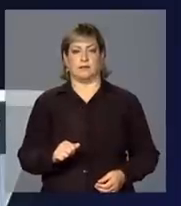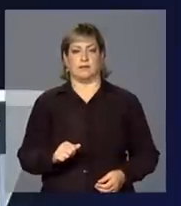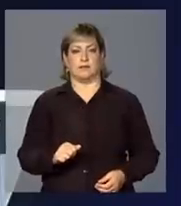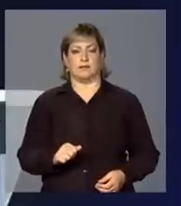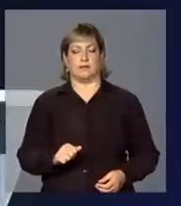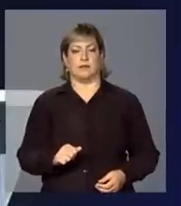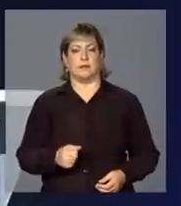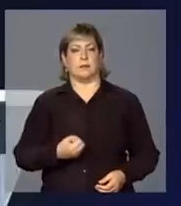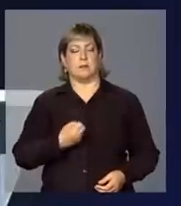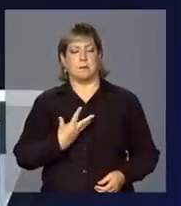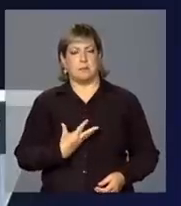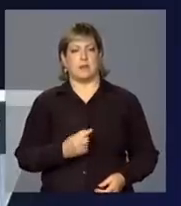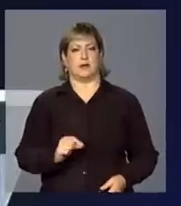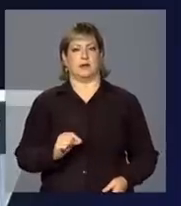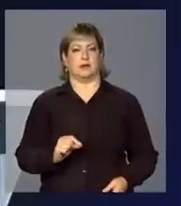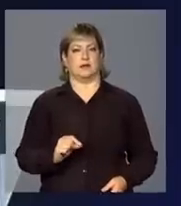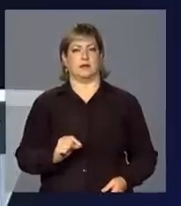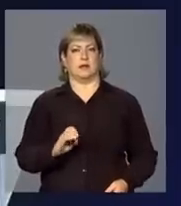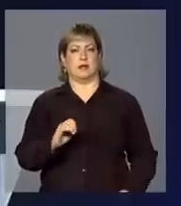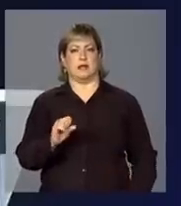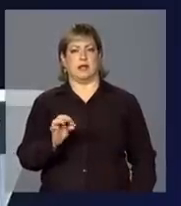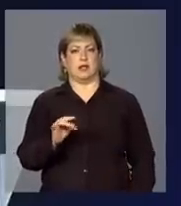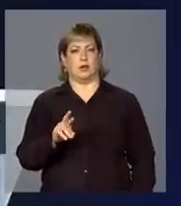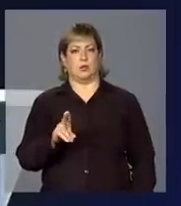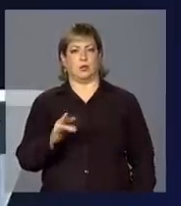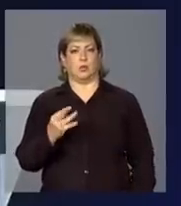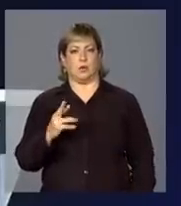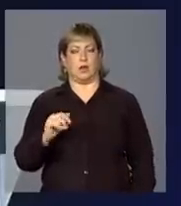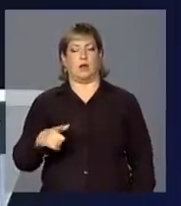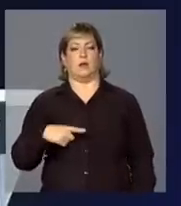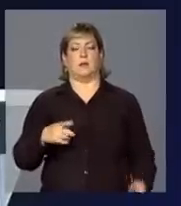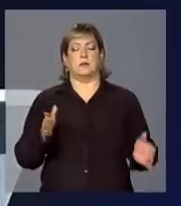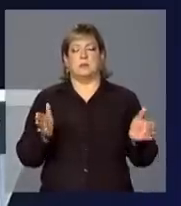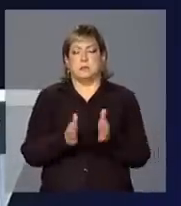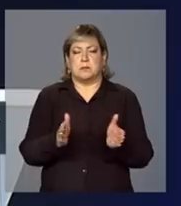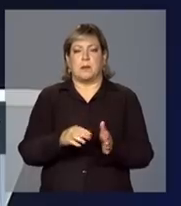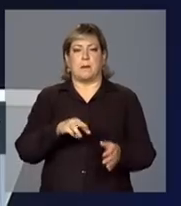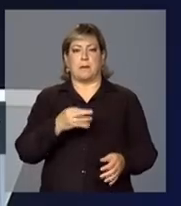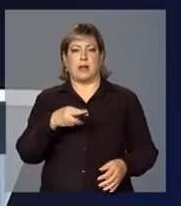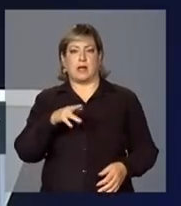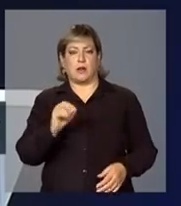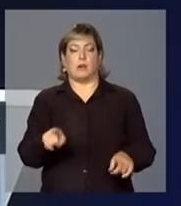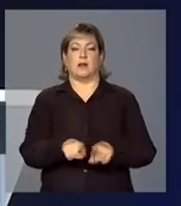estruturante, ou melhor, de forma estrutural, de suas micro e pequenas empresas.